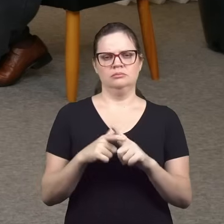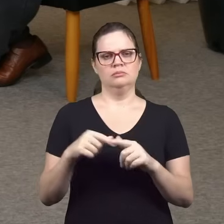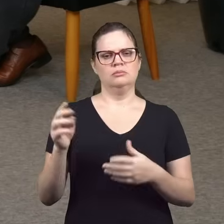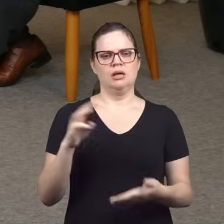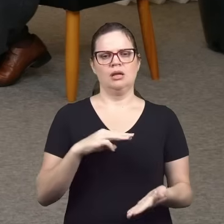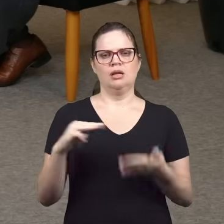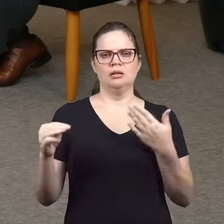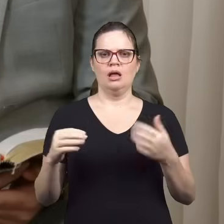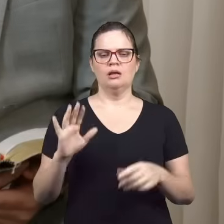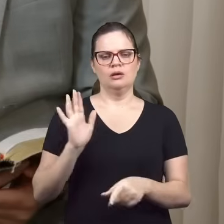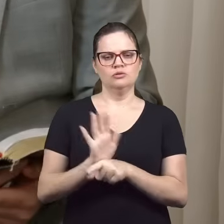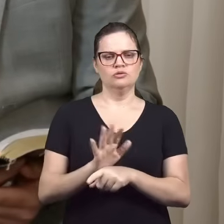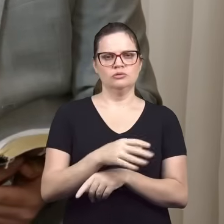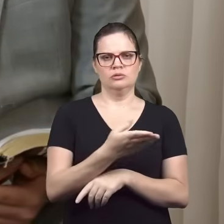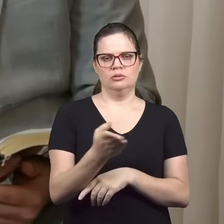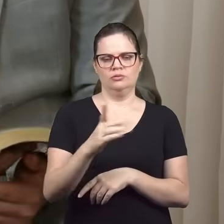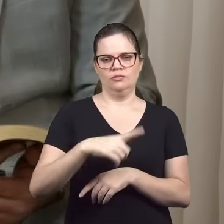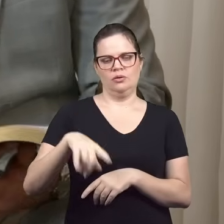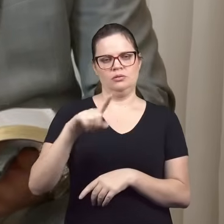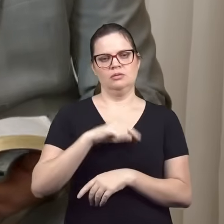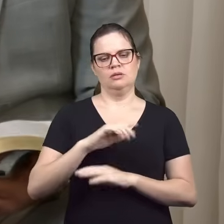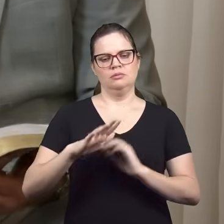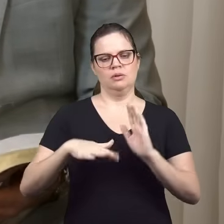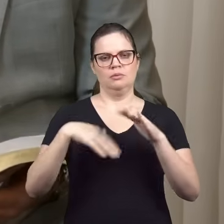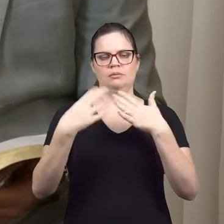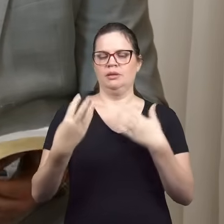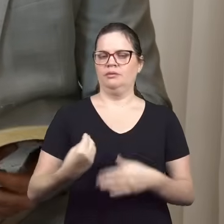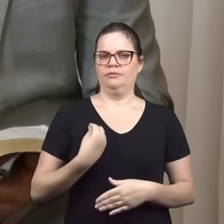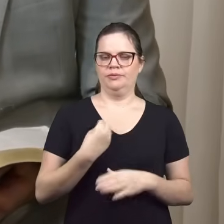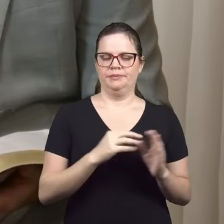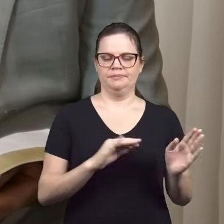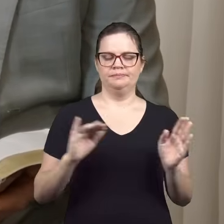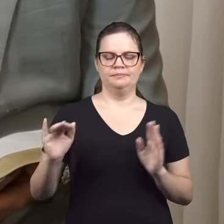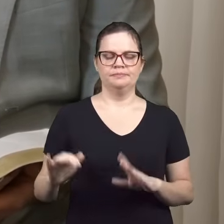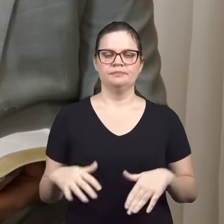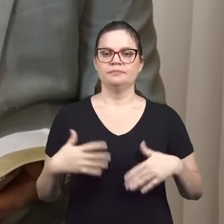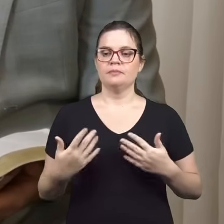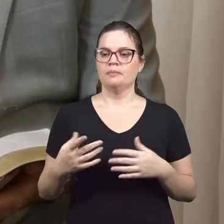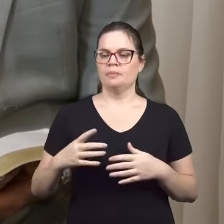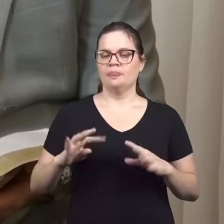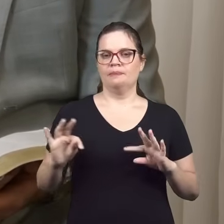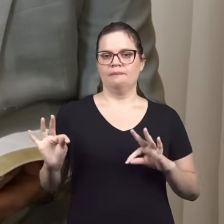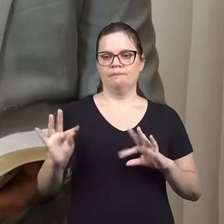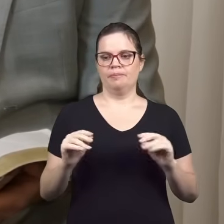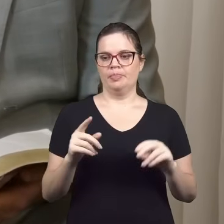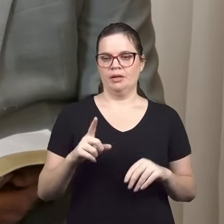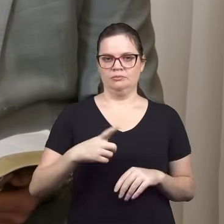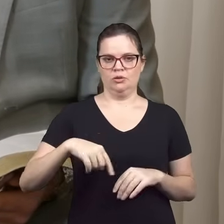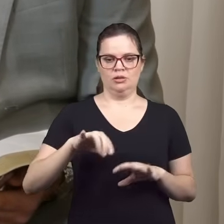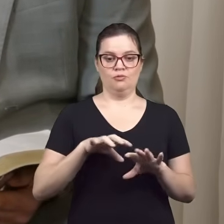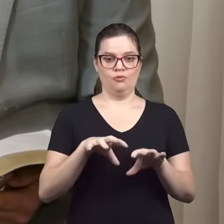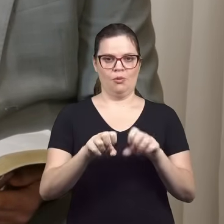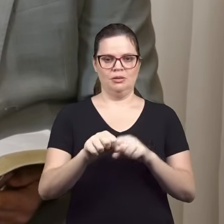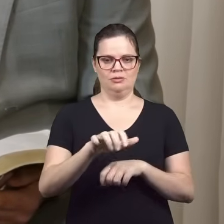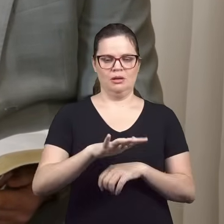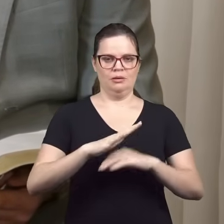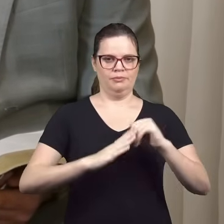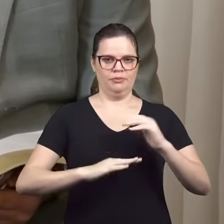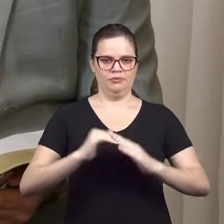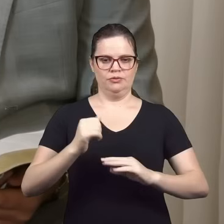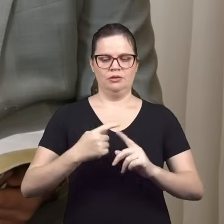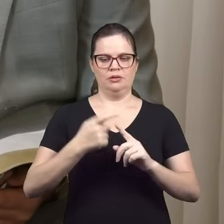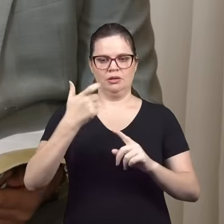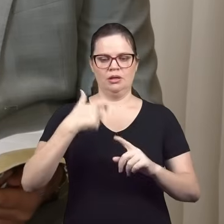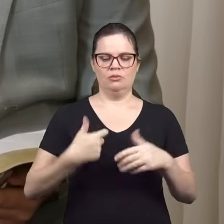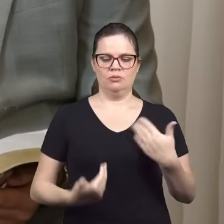Wesley e Jean? Pastor, toda a nossa formação, eu digo como servos, mas também como